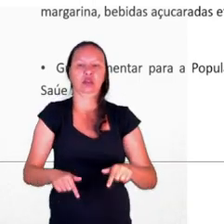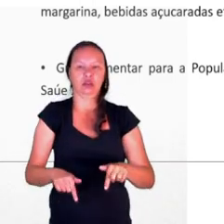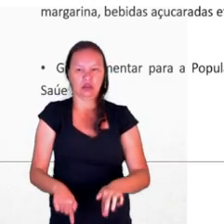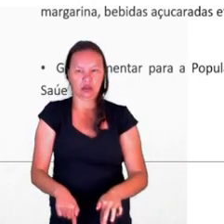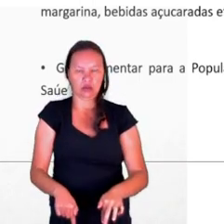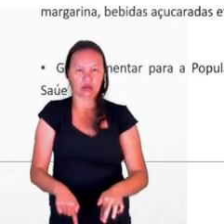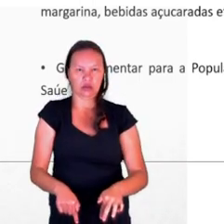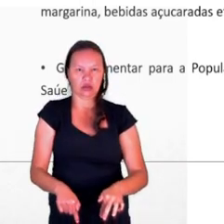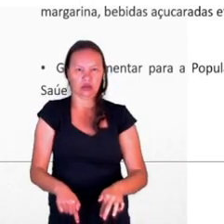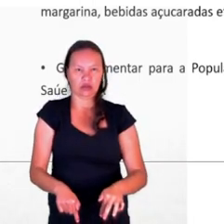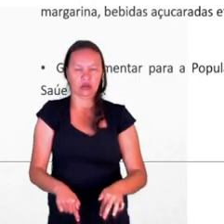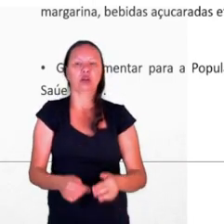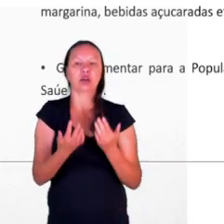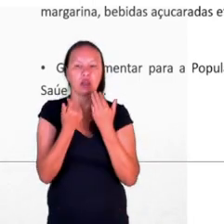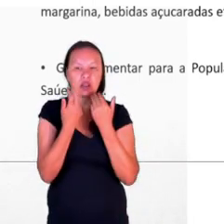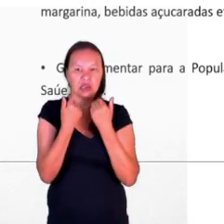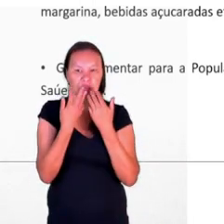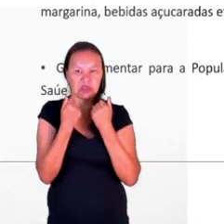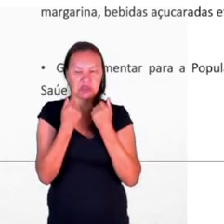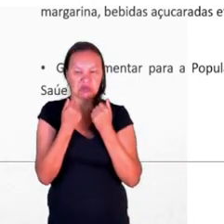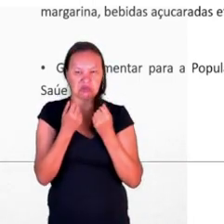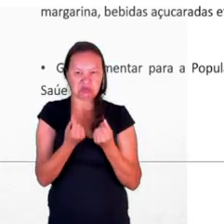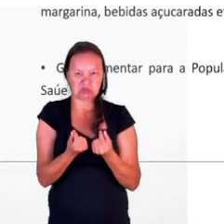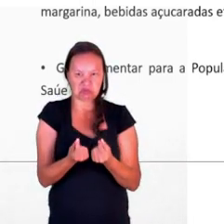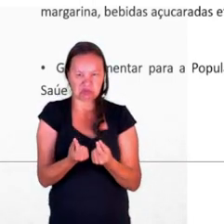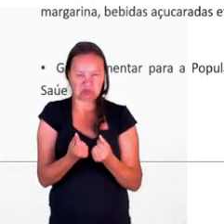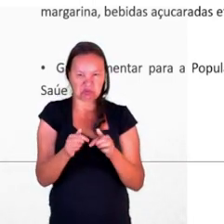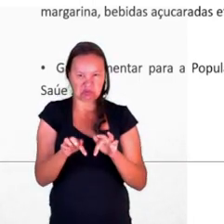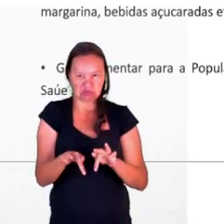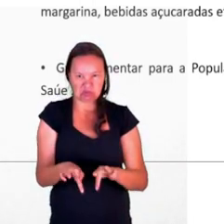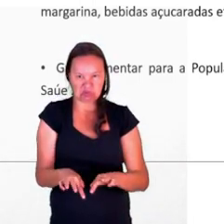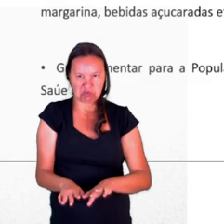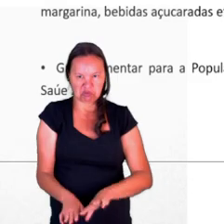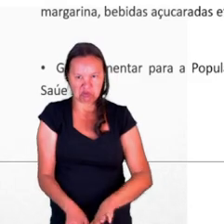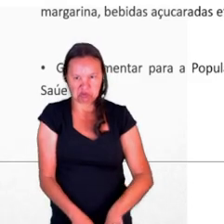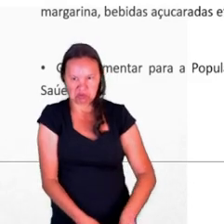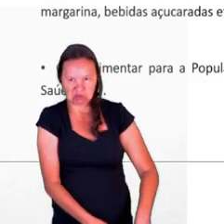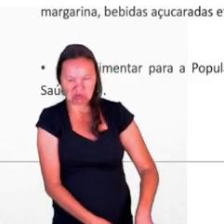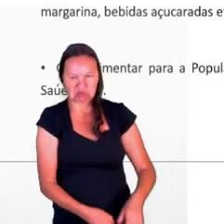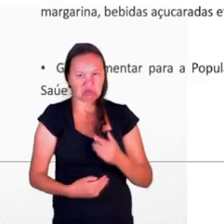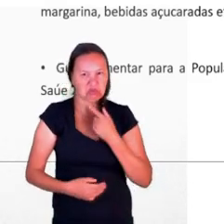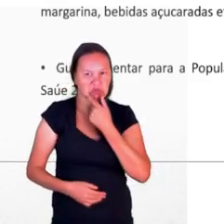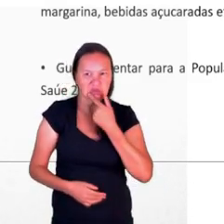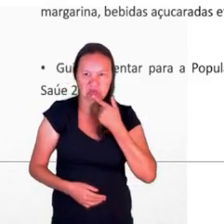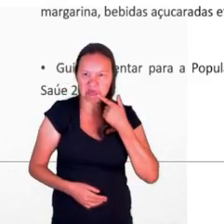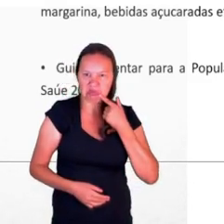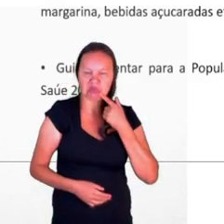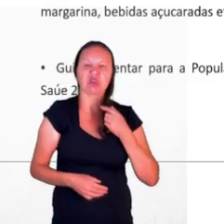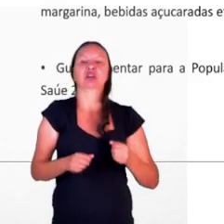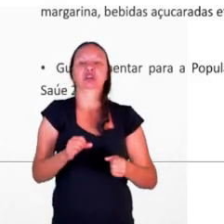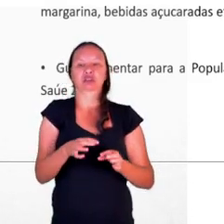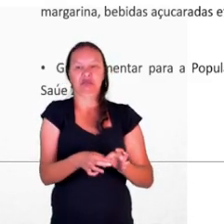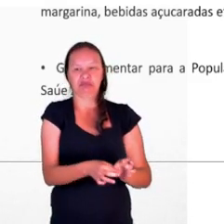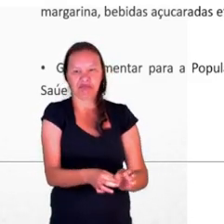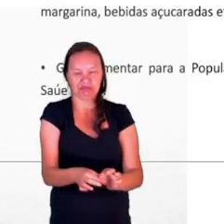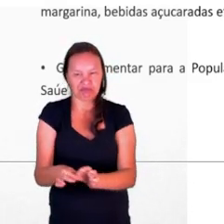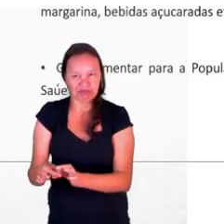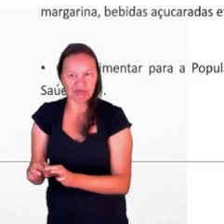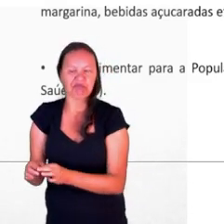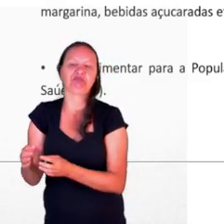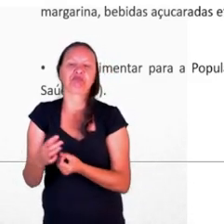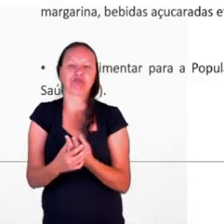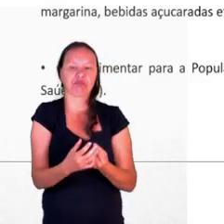alimento de baixo custo né E muito sabor Isso é isso é planejado a grande indústria